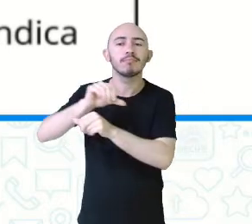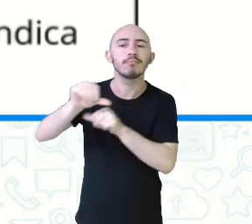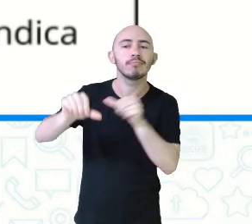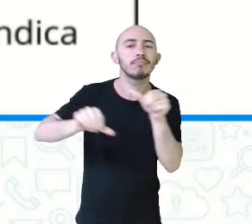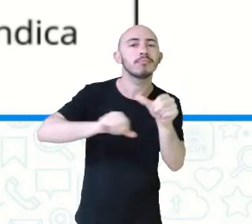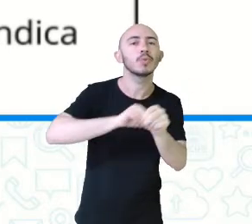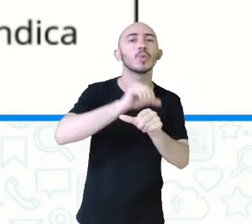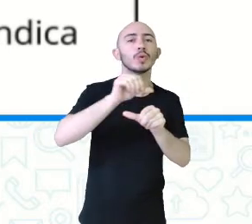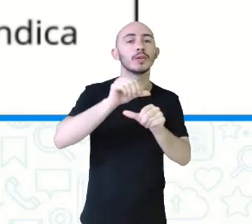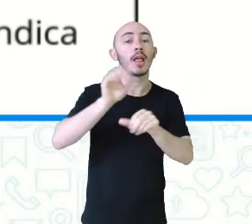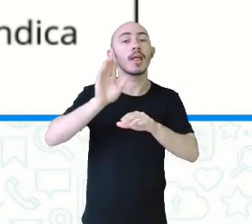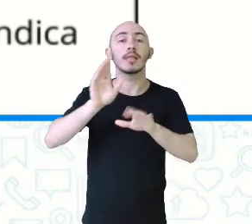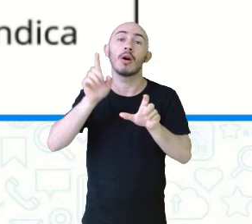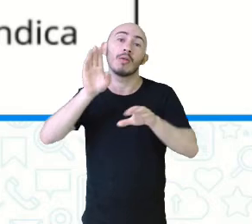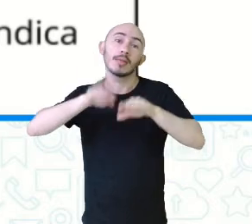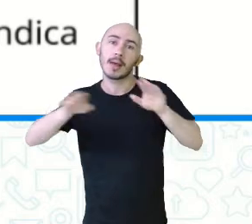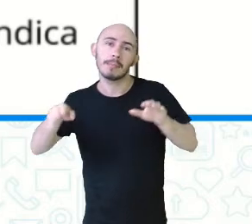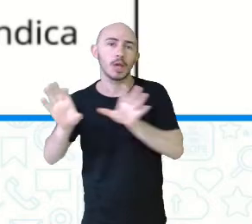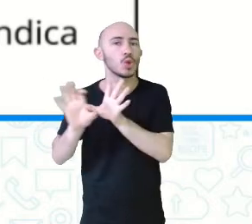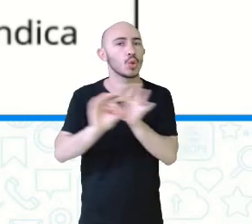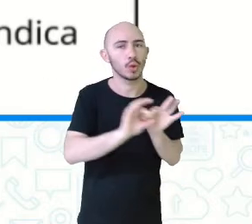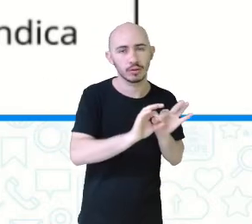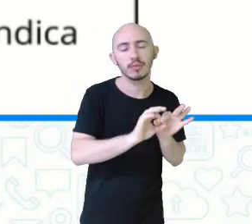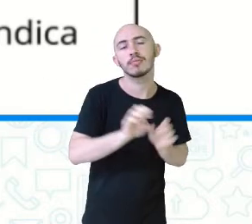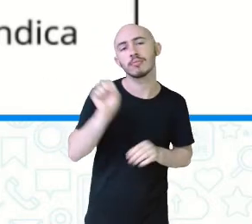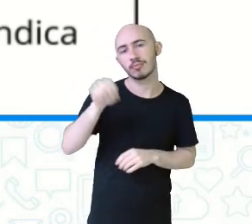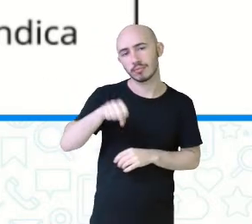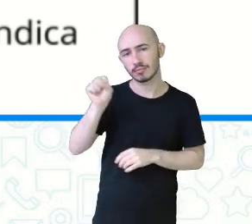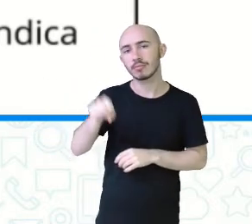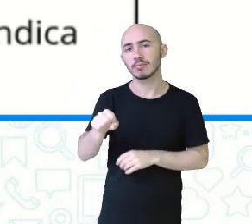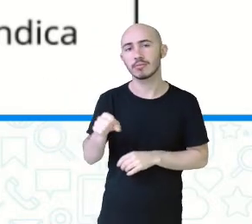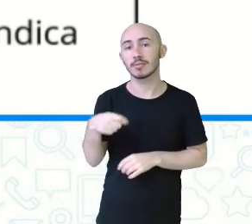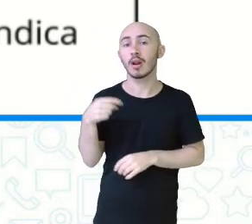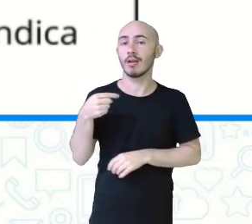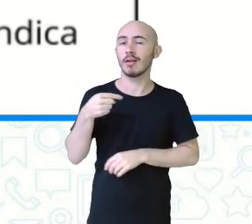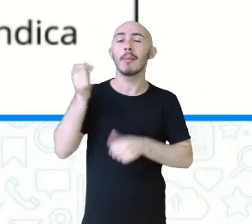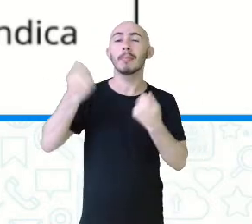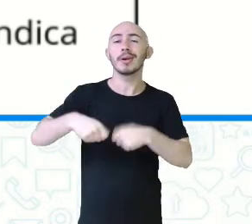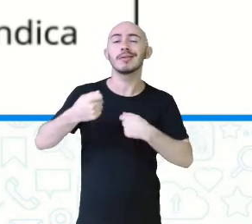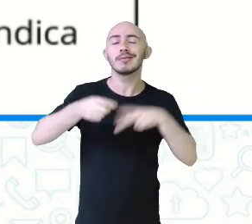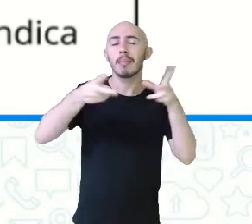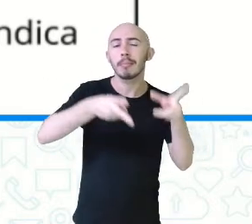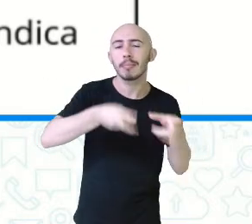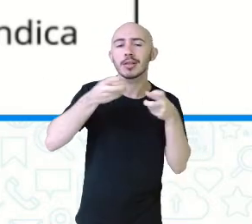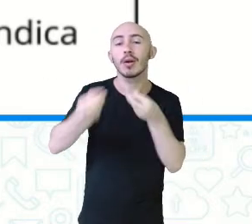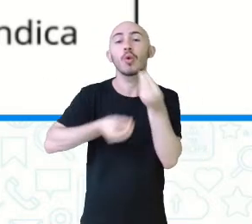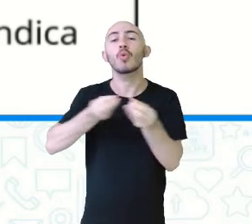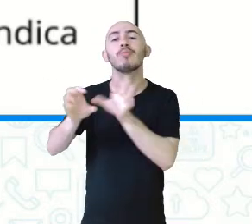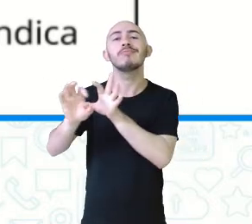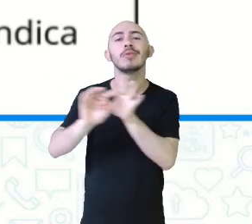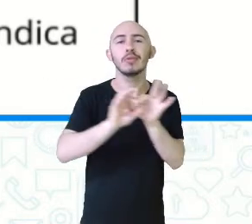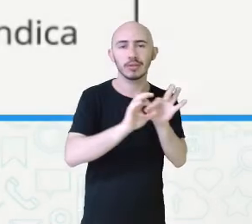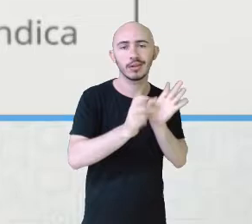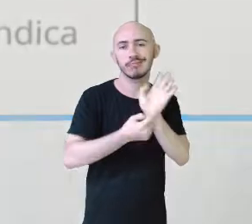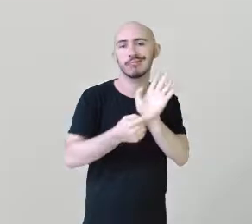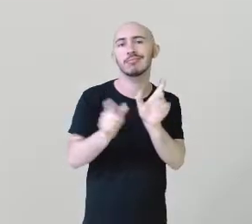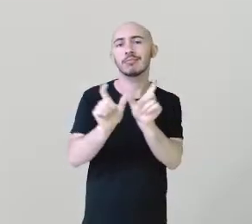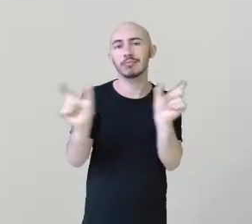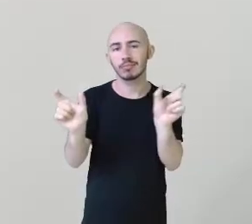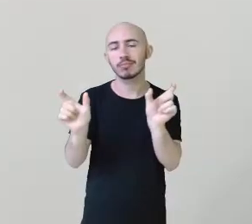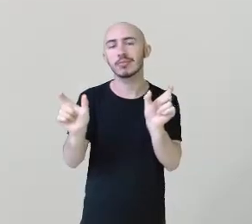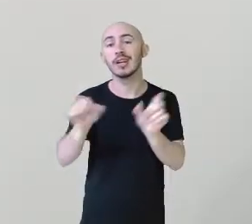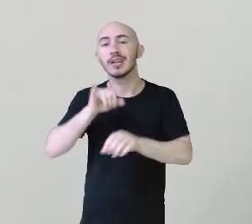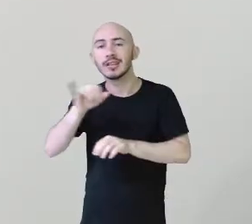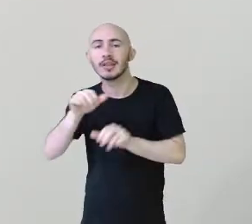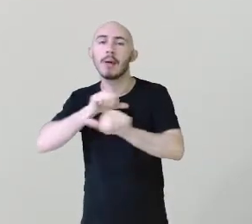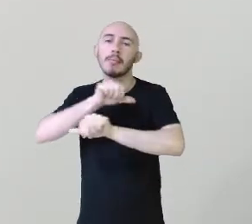com o contexto. Então, é necessário que eu perceba o contexto em que se apresenta esta palavra e a necessidade